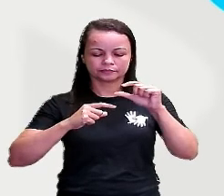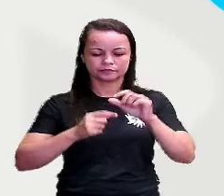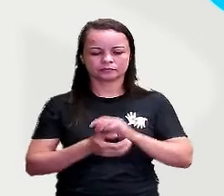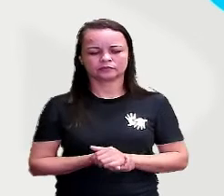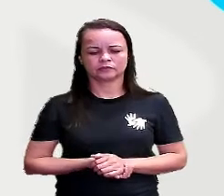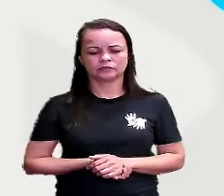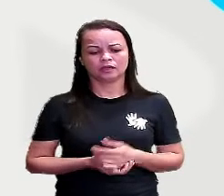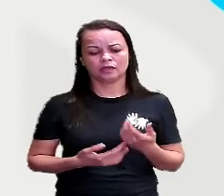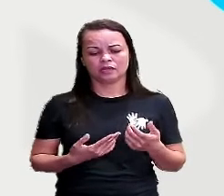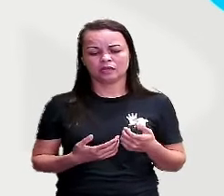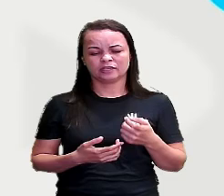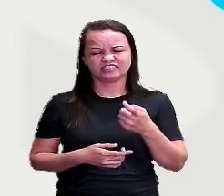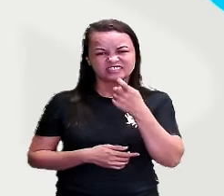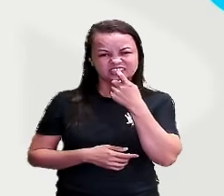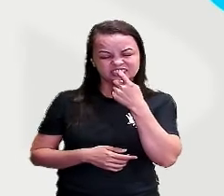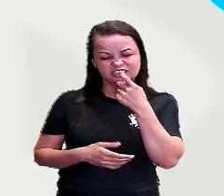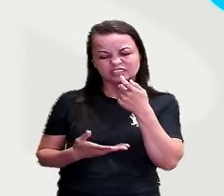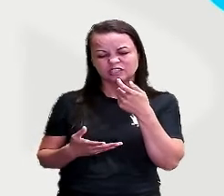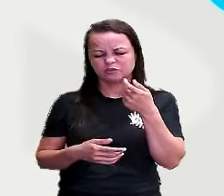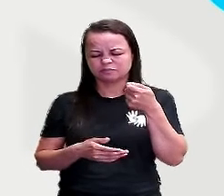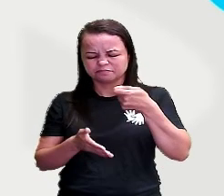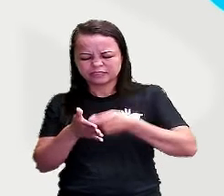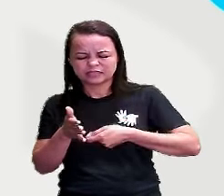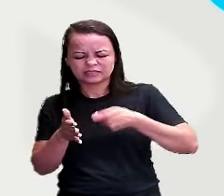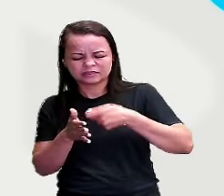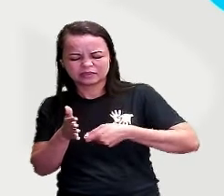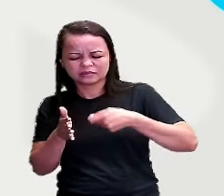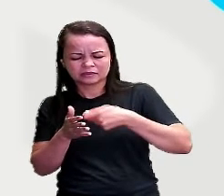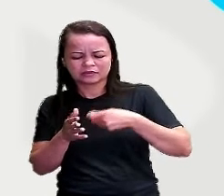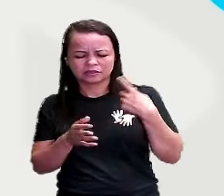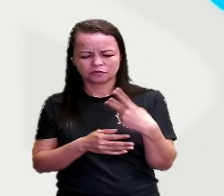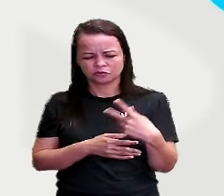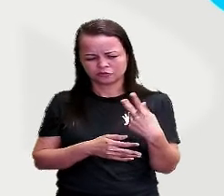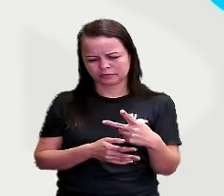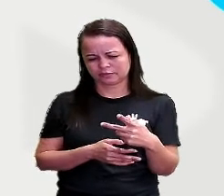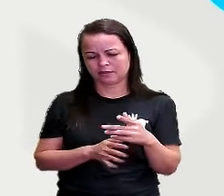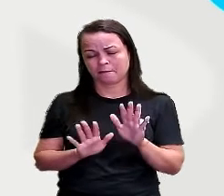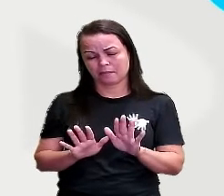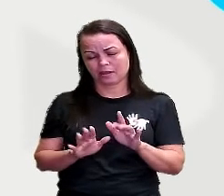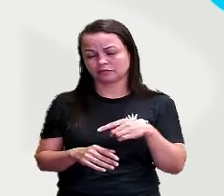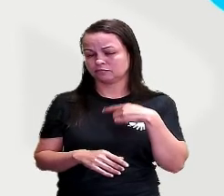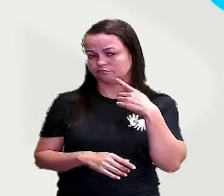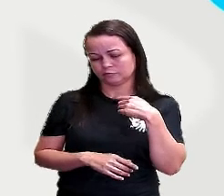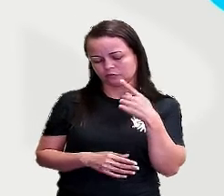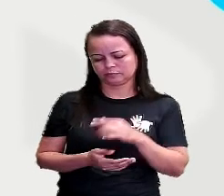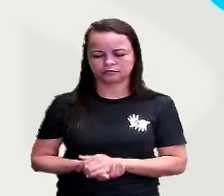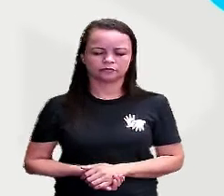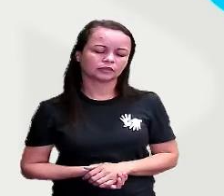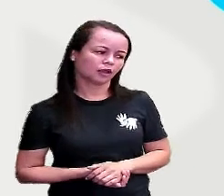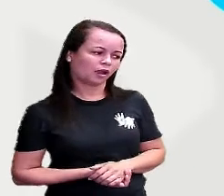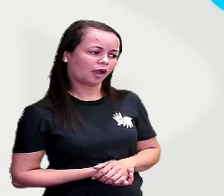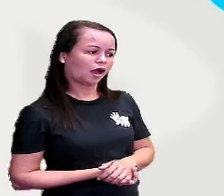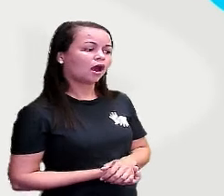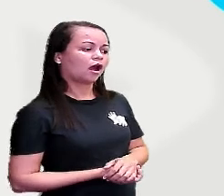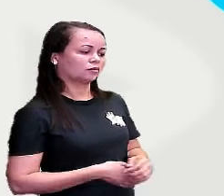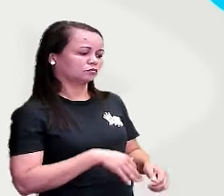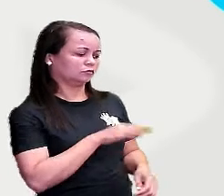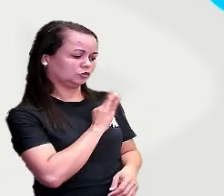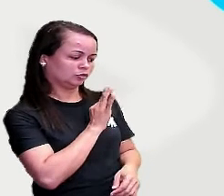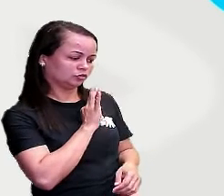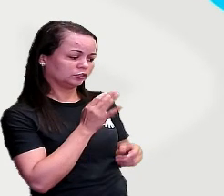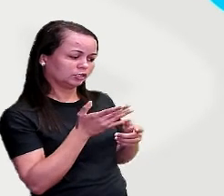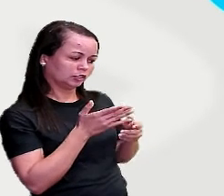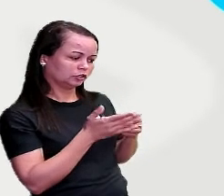você, mas eu simplesmente não consigo. Bem, não desista, sargento. Talvez você tenha um talento